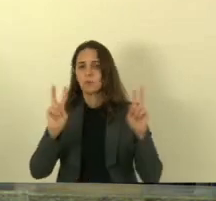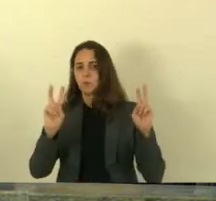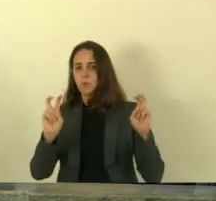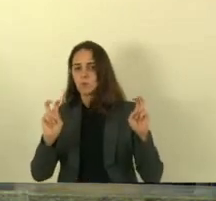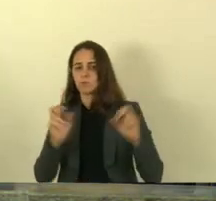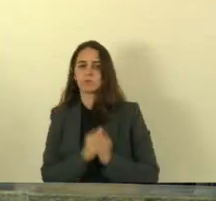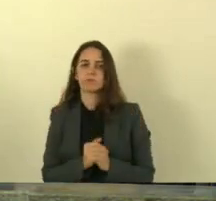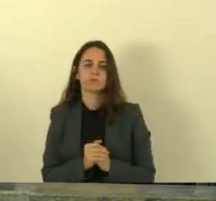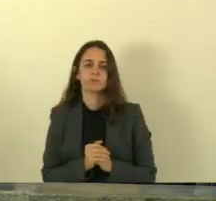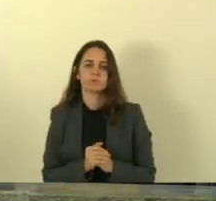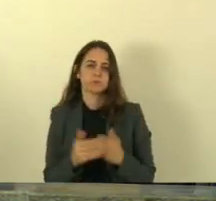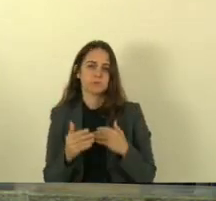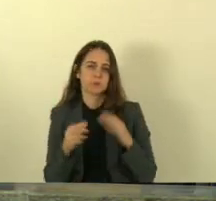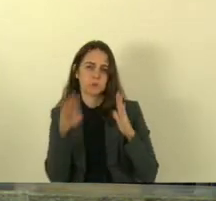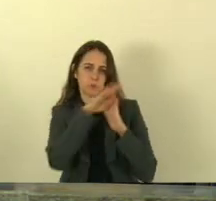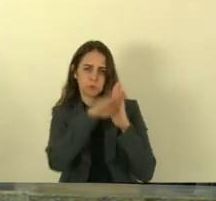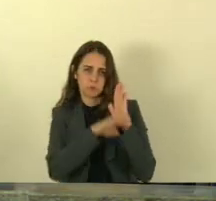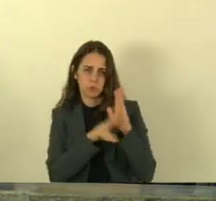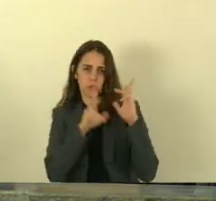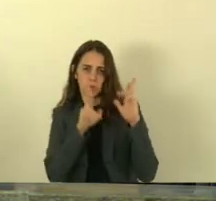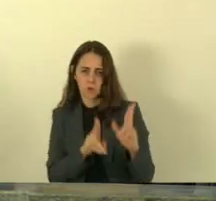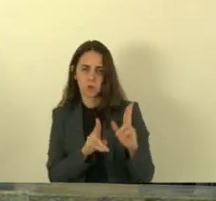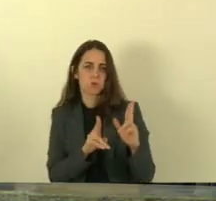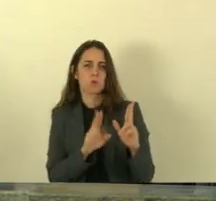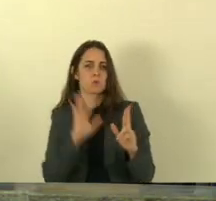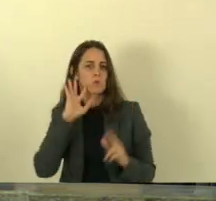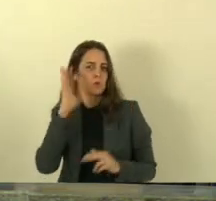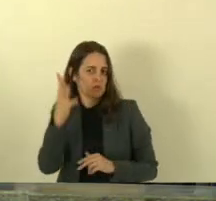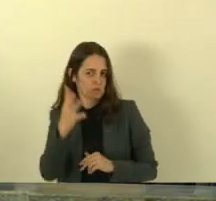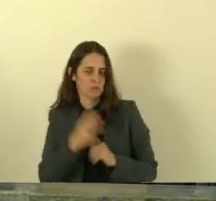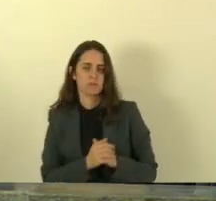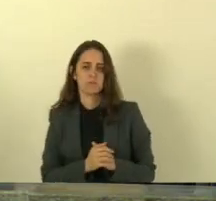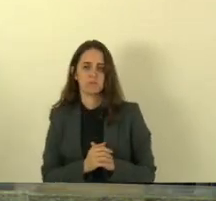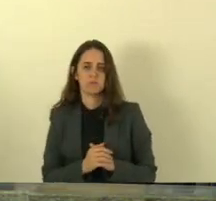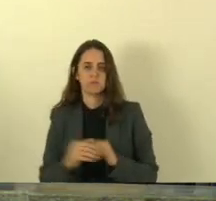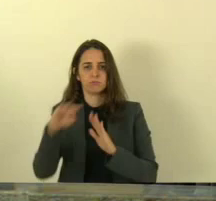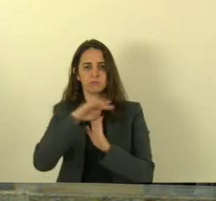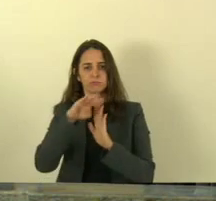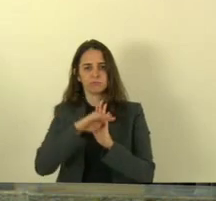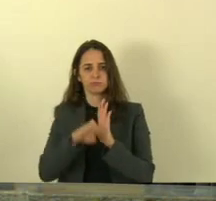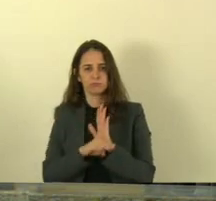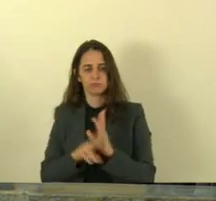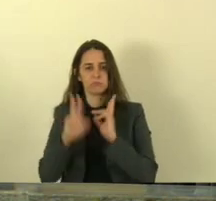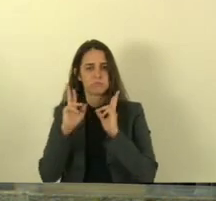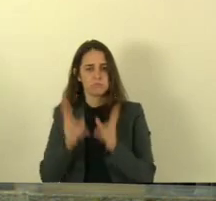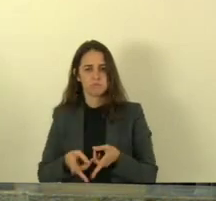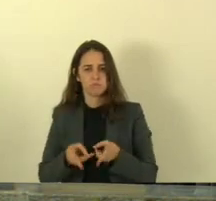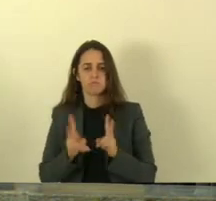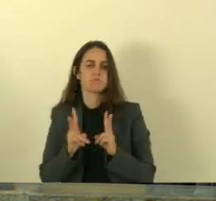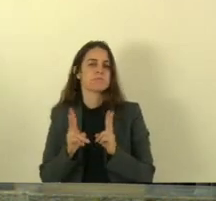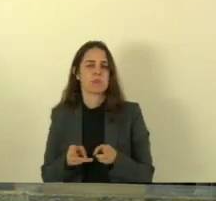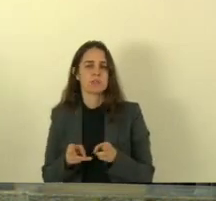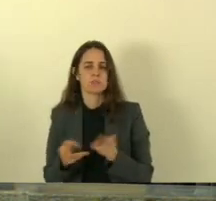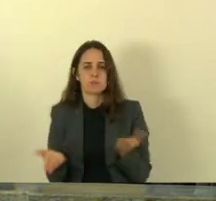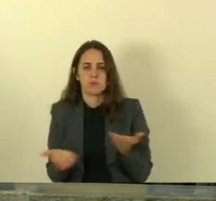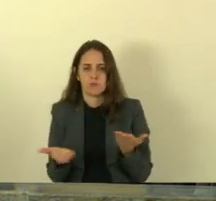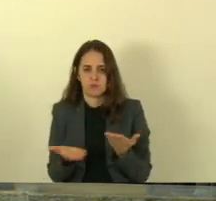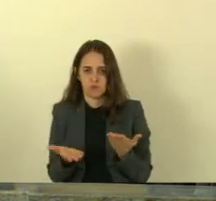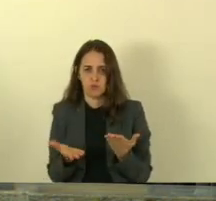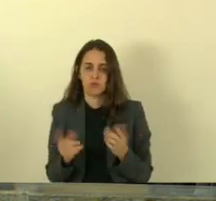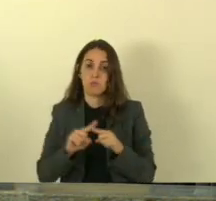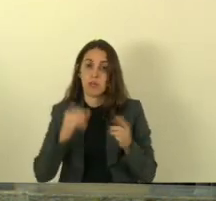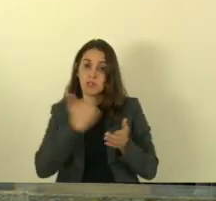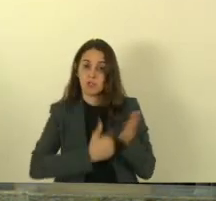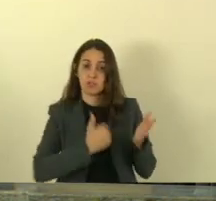designo expediente o que ocorrer ordem do dia a mesma pauta da presente sessão